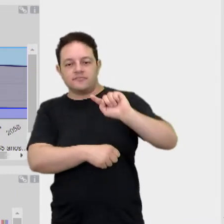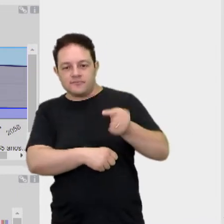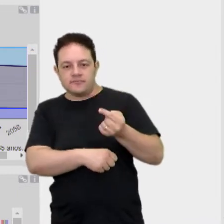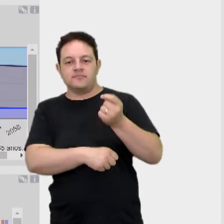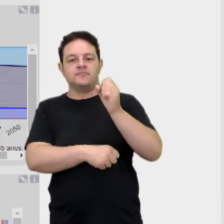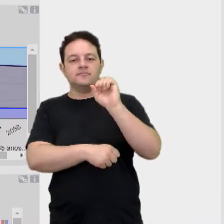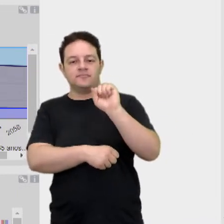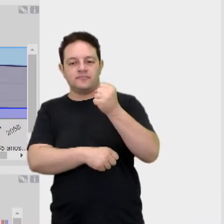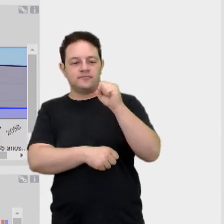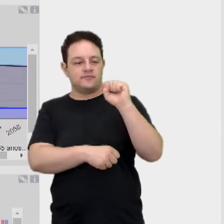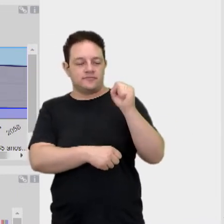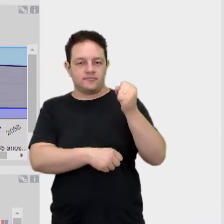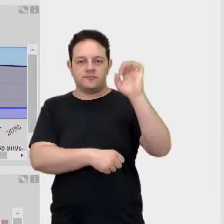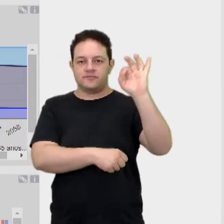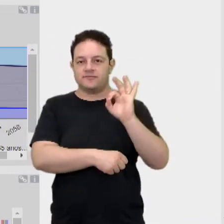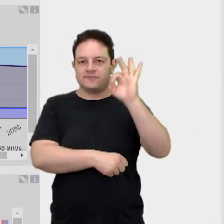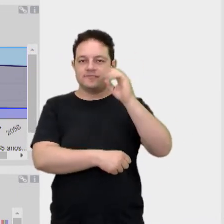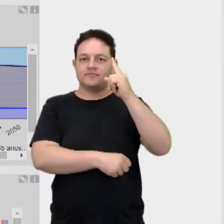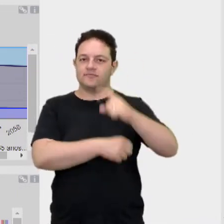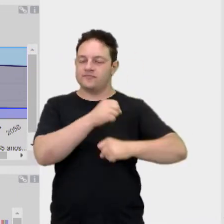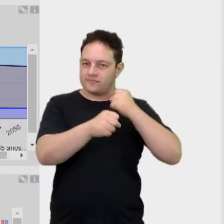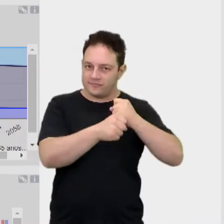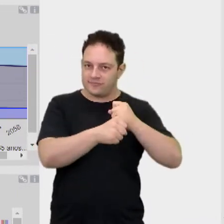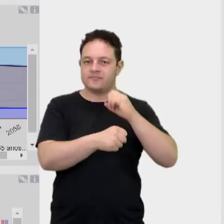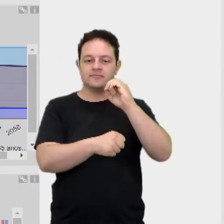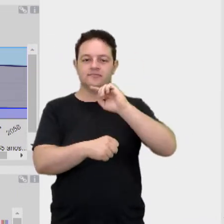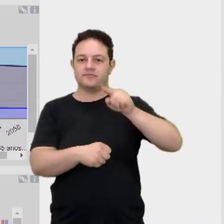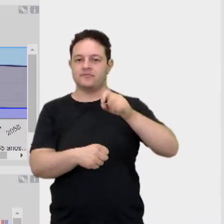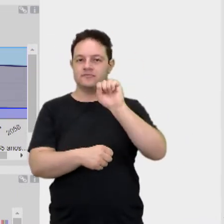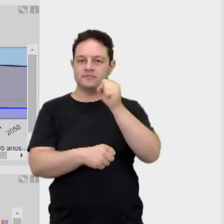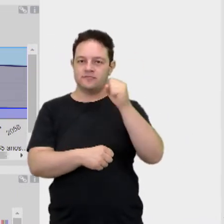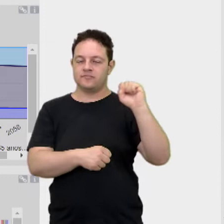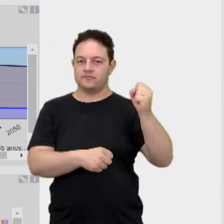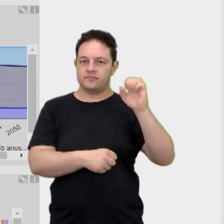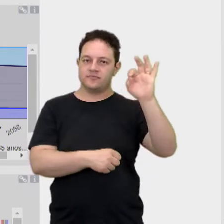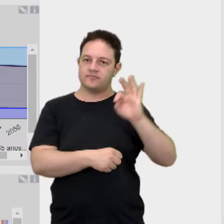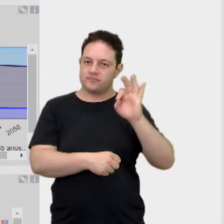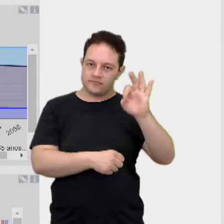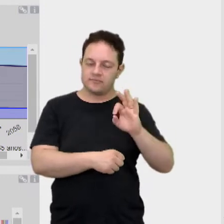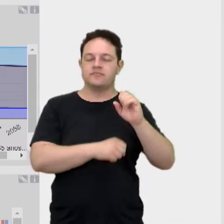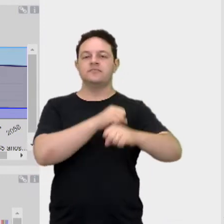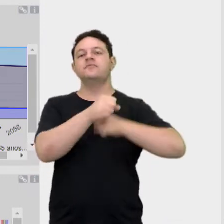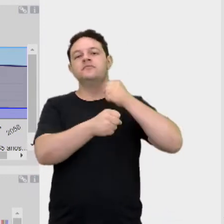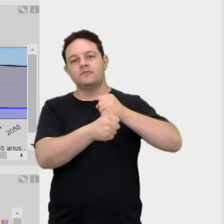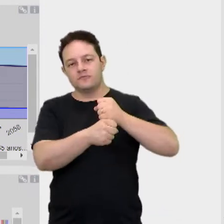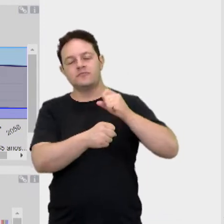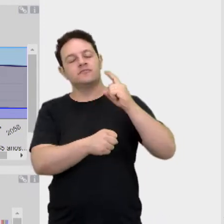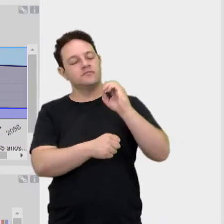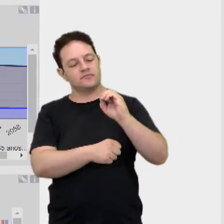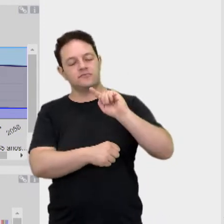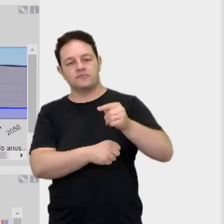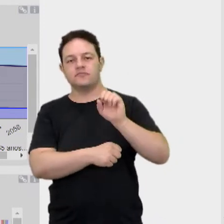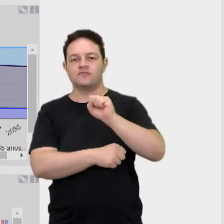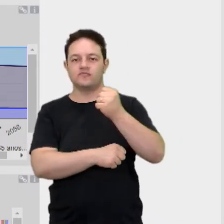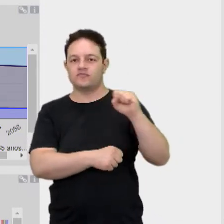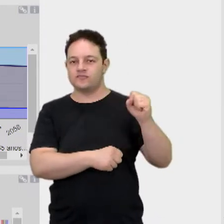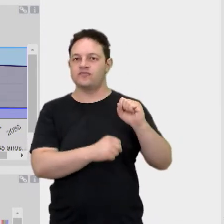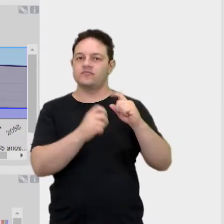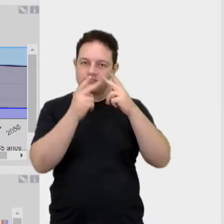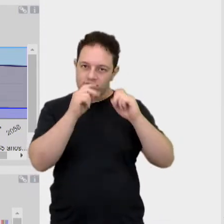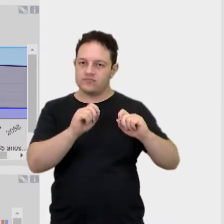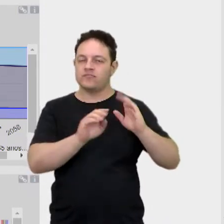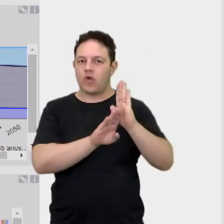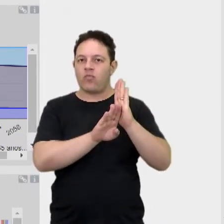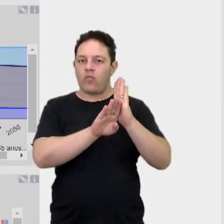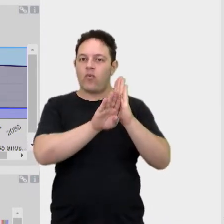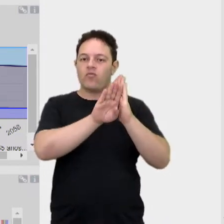0,88% ao ano. Ou seja, passava-se um ano para o outro, estava aumentando aí 0,88%. Na de São